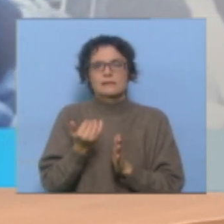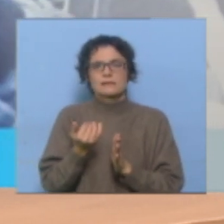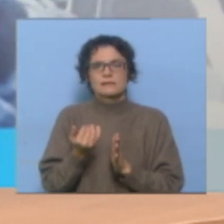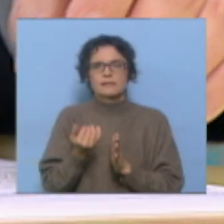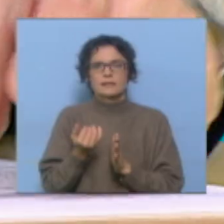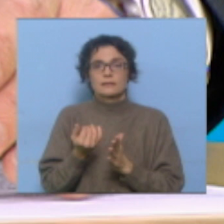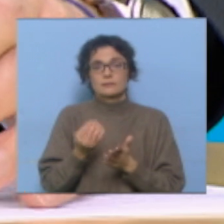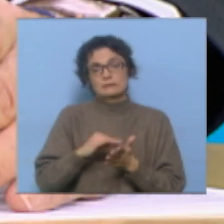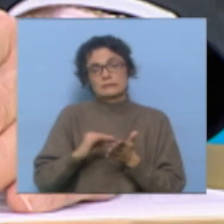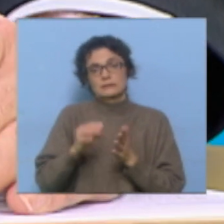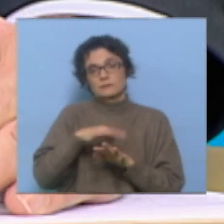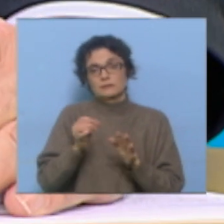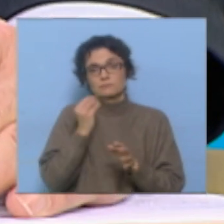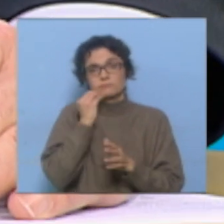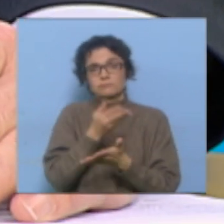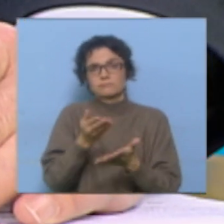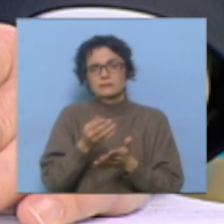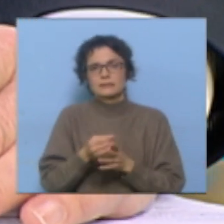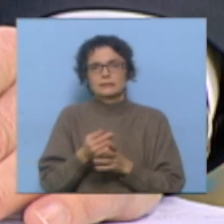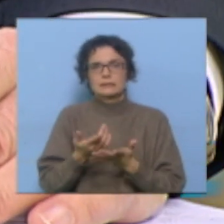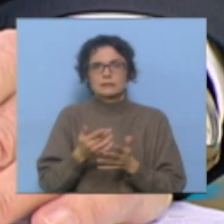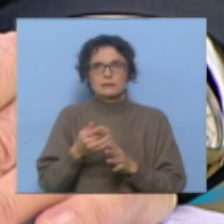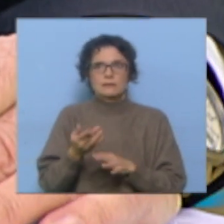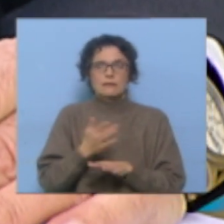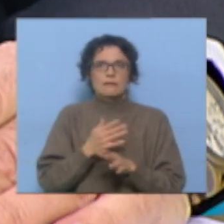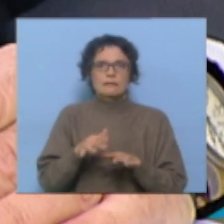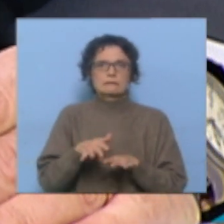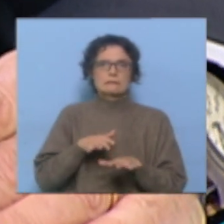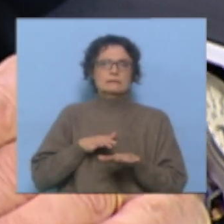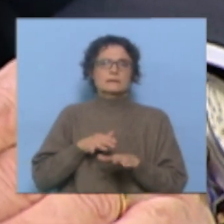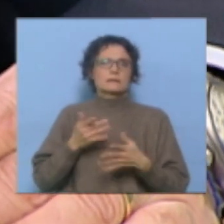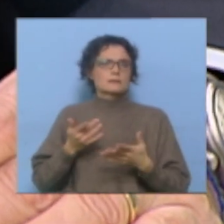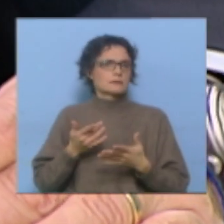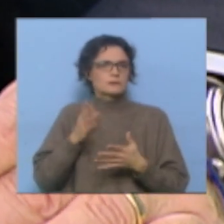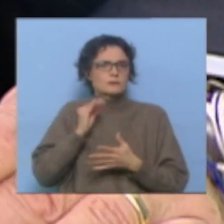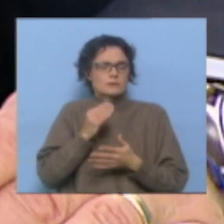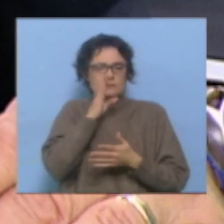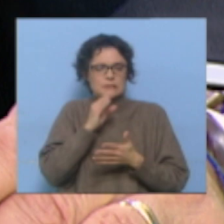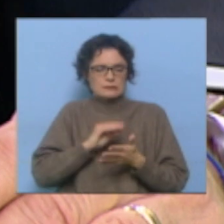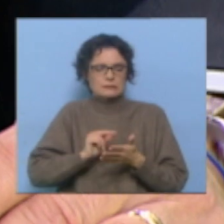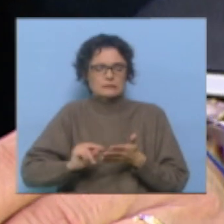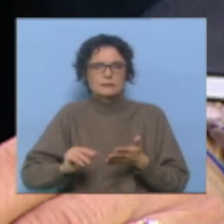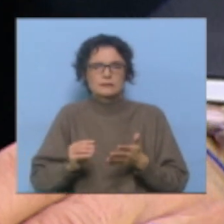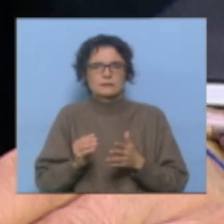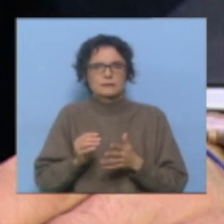acontecesse. Hesitei muito se havia de fazê-lo,